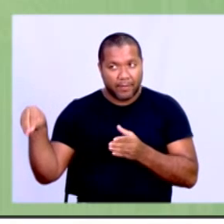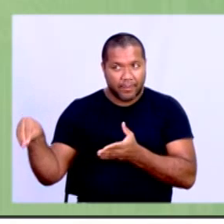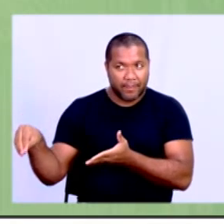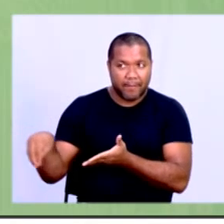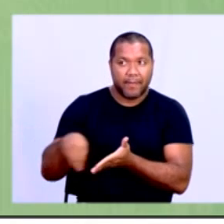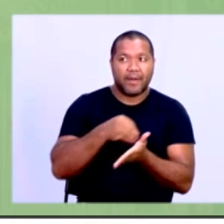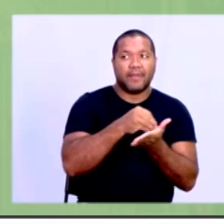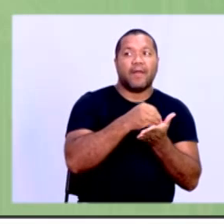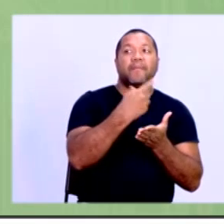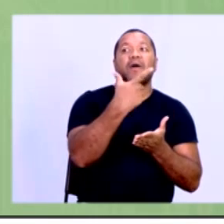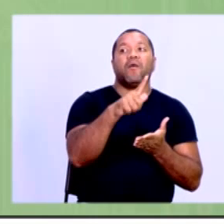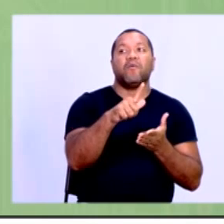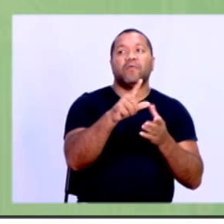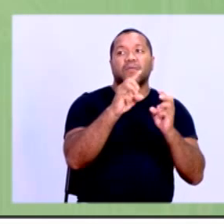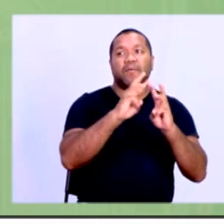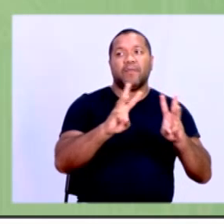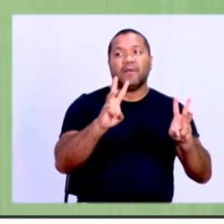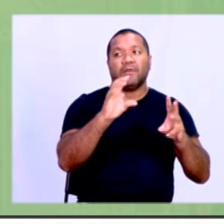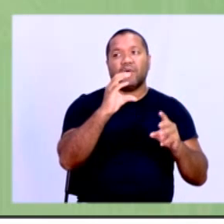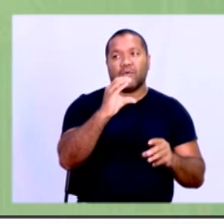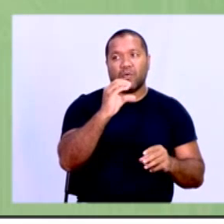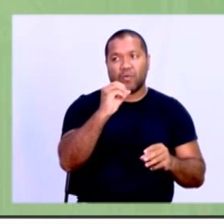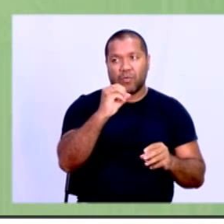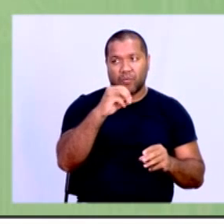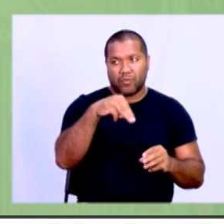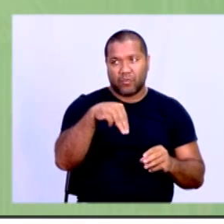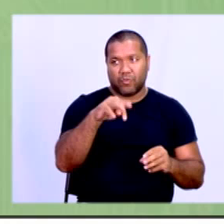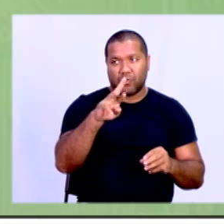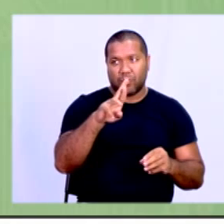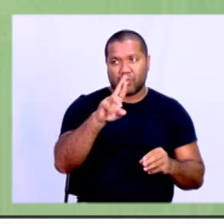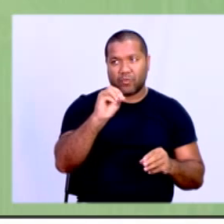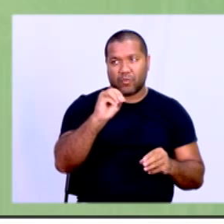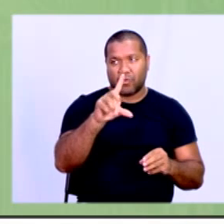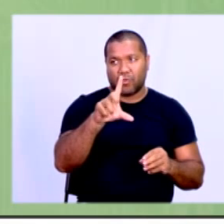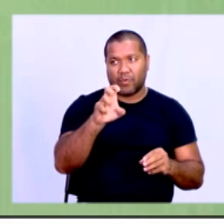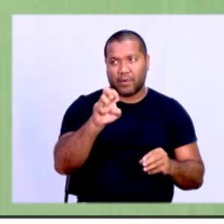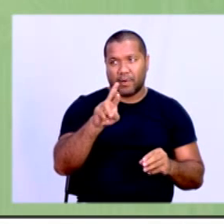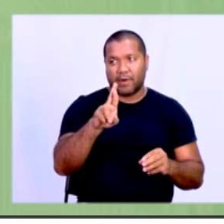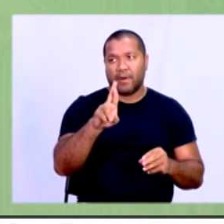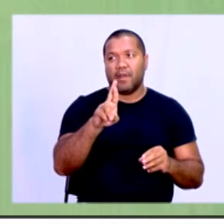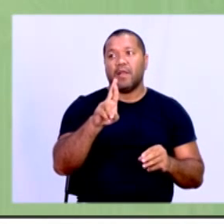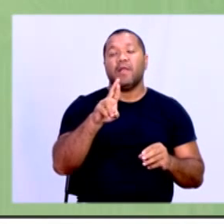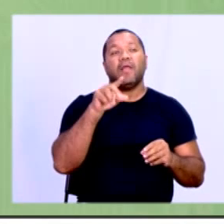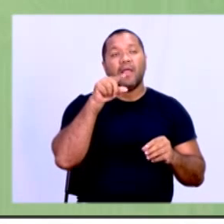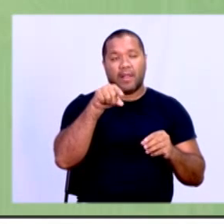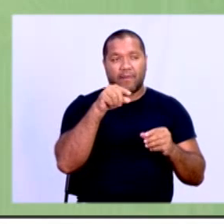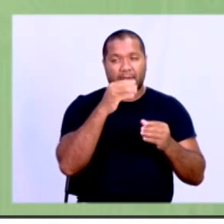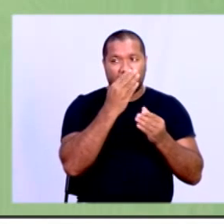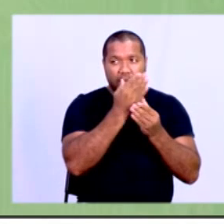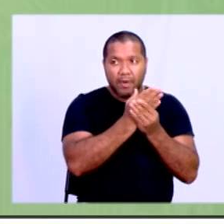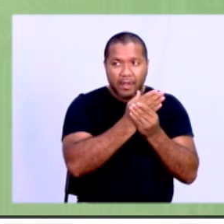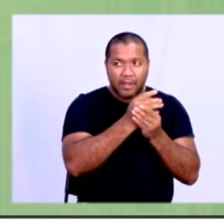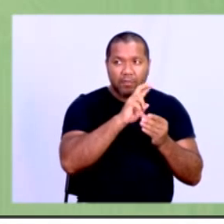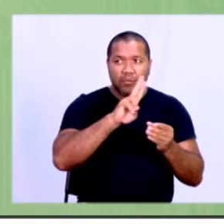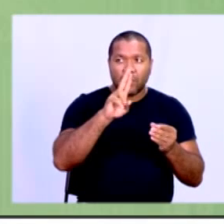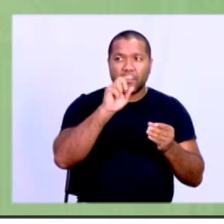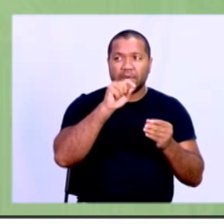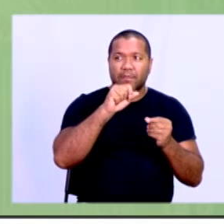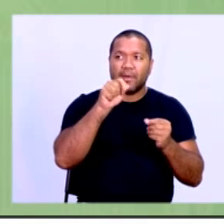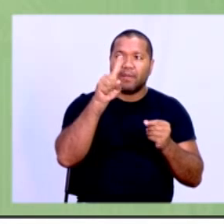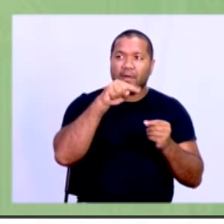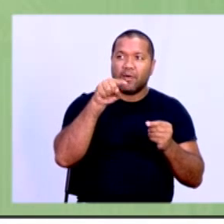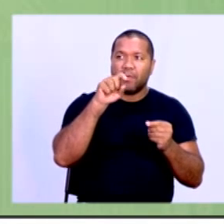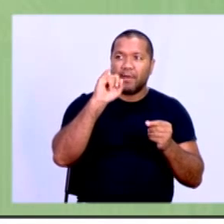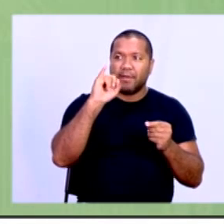dentro da página controller eu vou ter um arquivo chamado @index, que vai ser meu método.